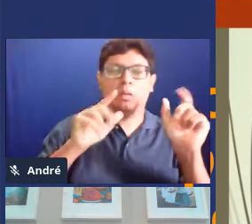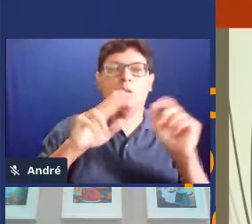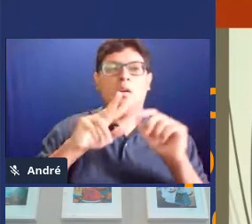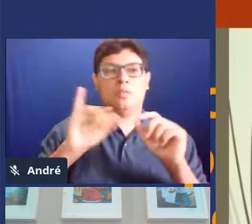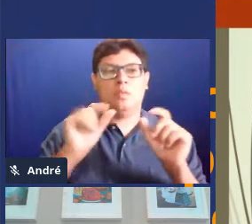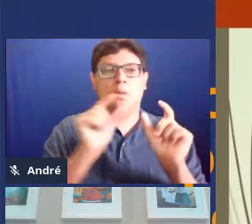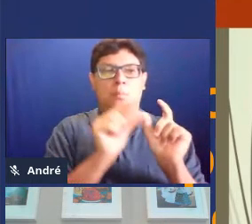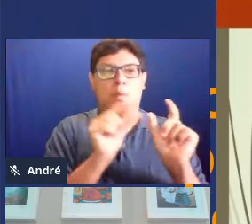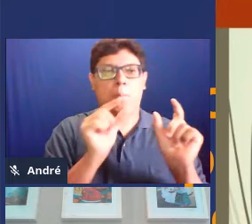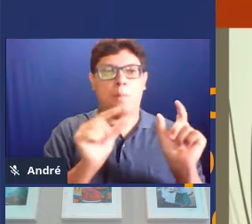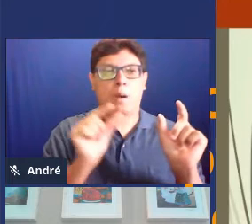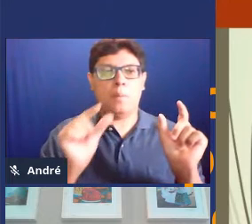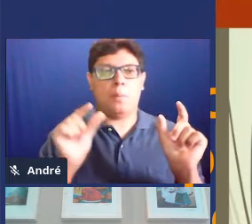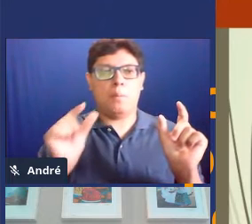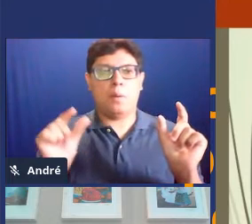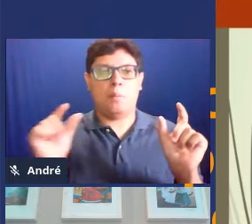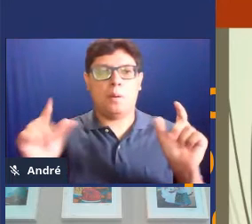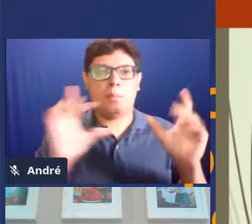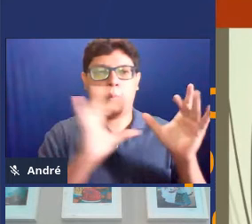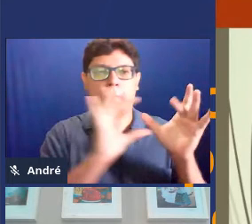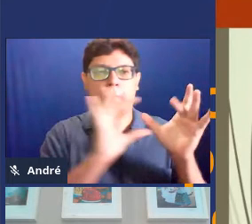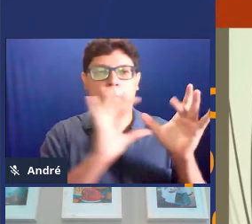aminoácidos,